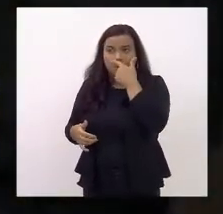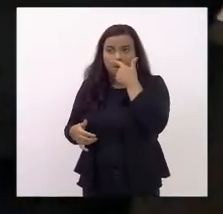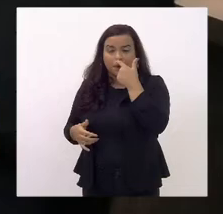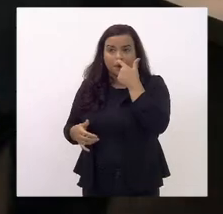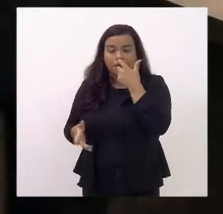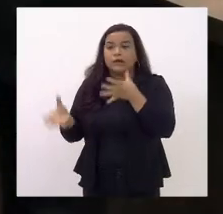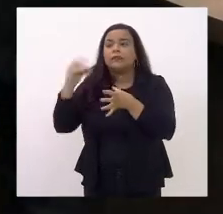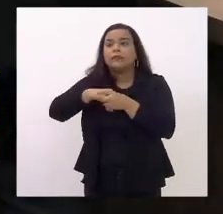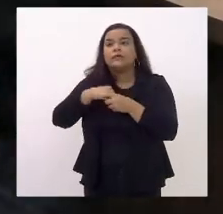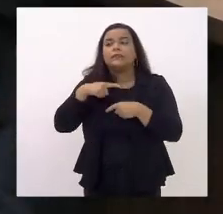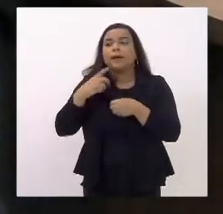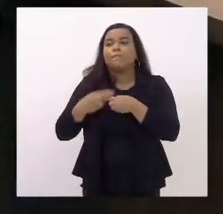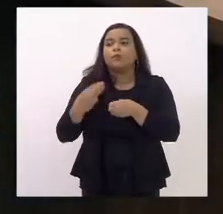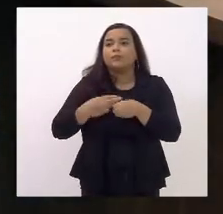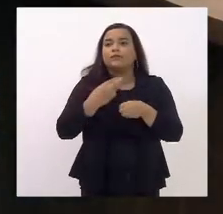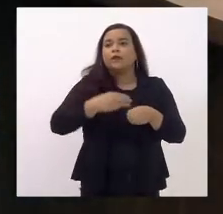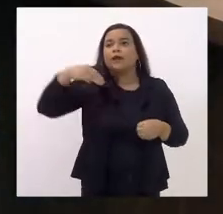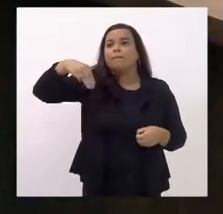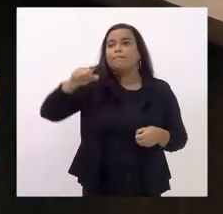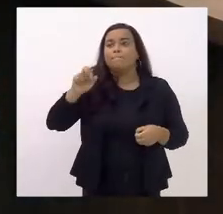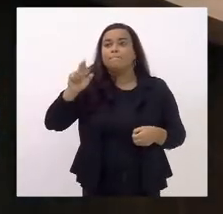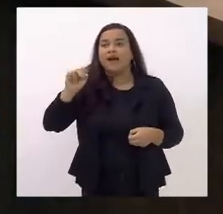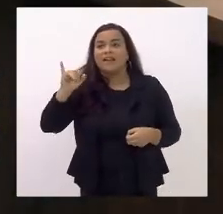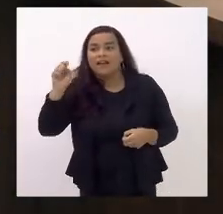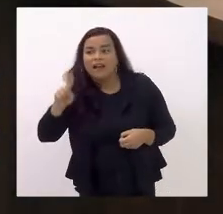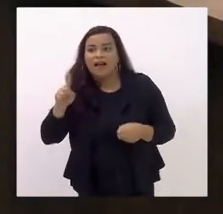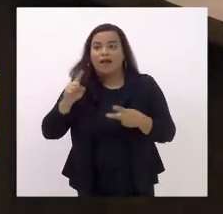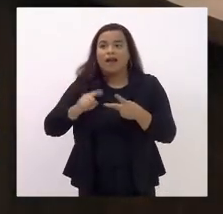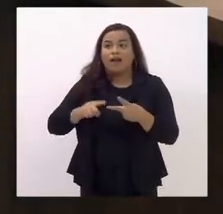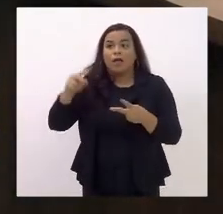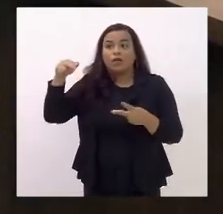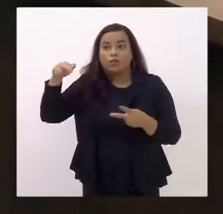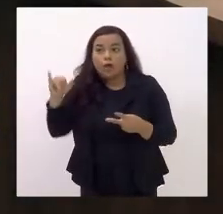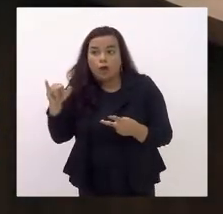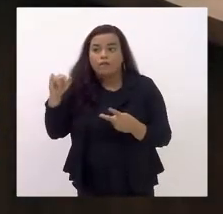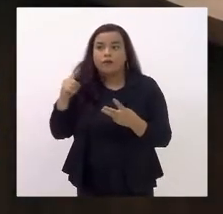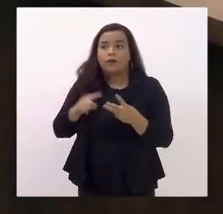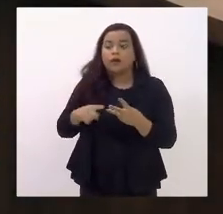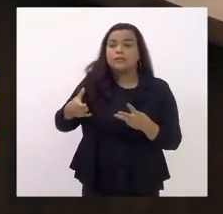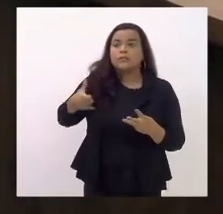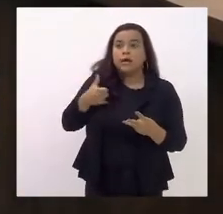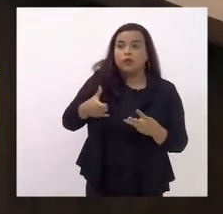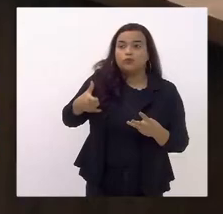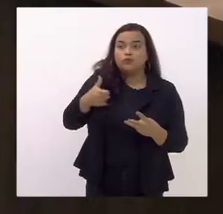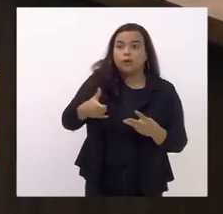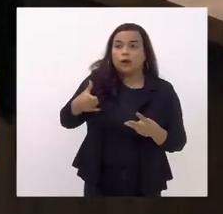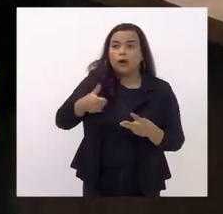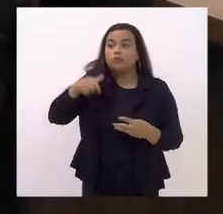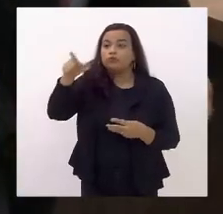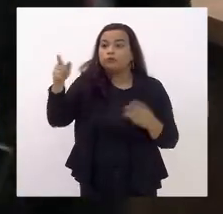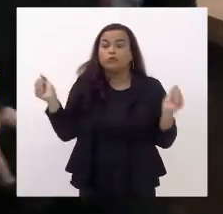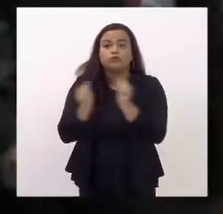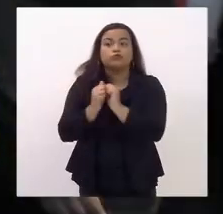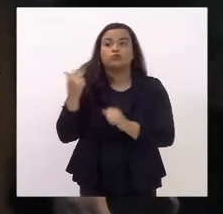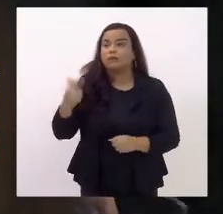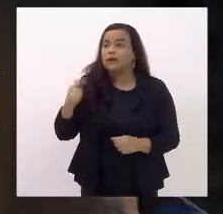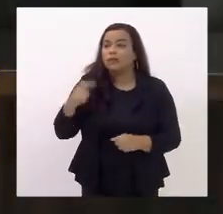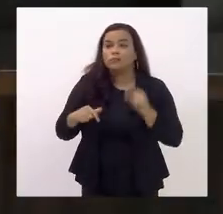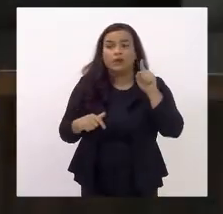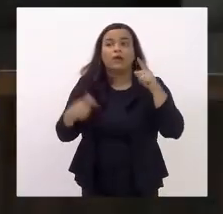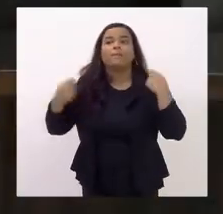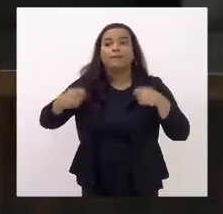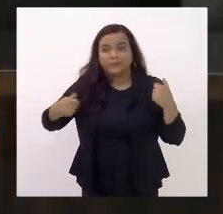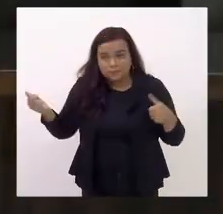contempla ali os municípios de Maricá, Nova Iguaçu e São João, que, em tese, não estão nessa nova. Deveria repetir no